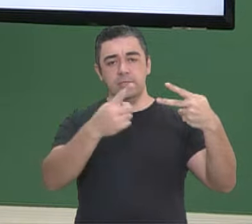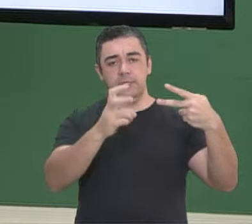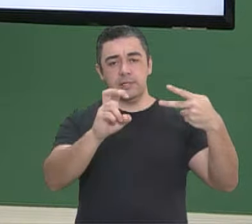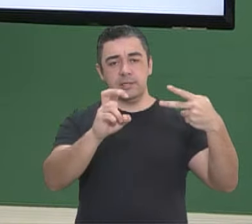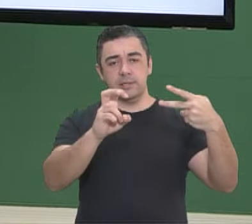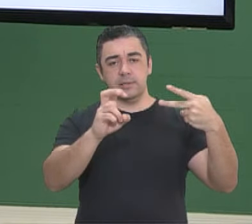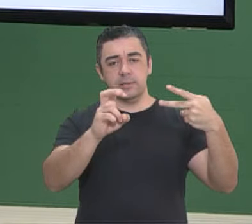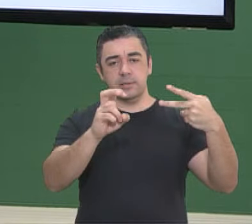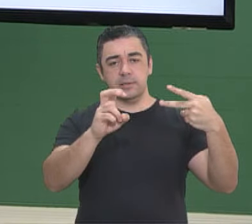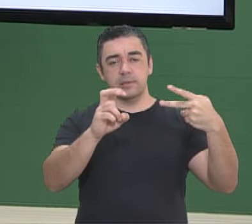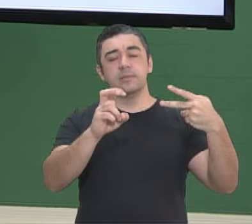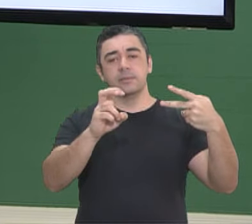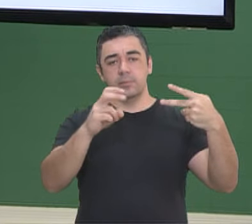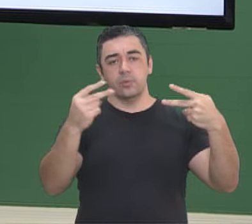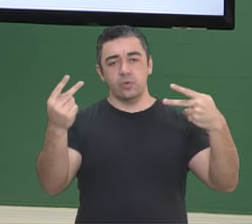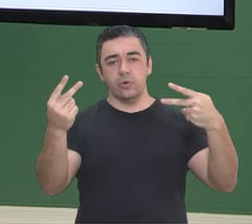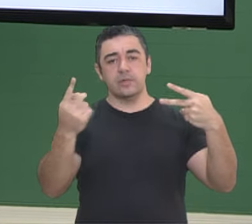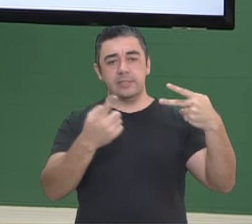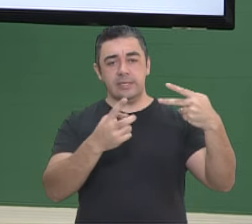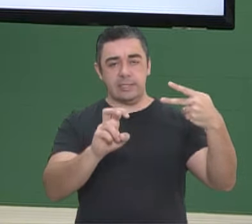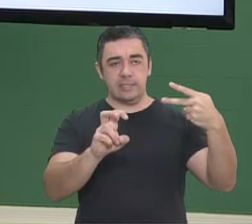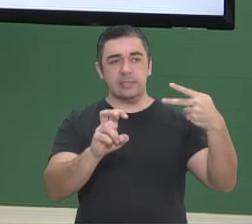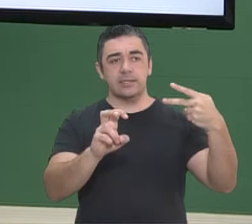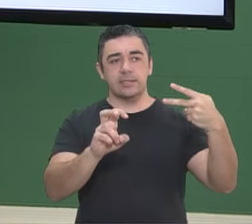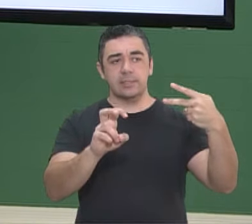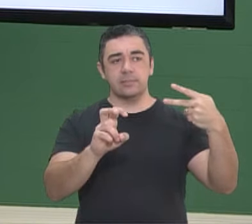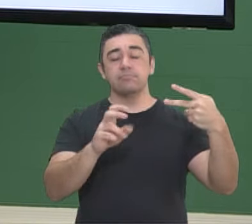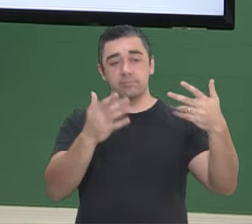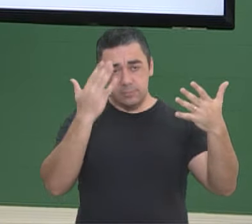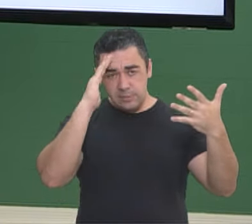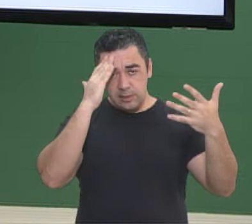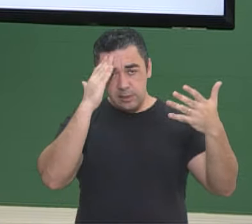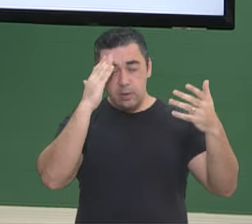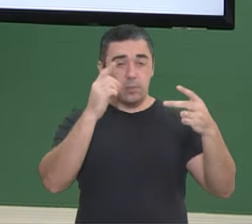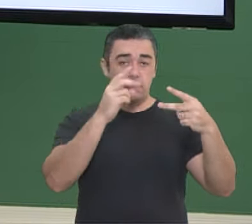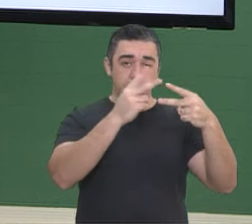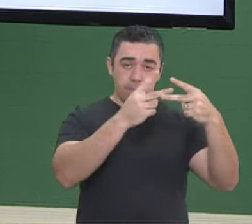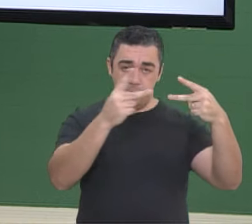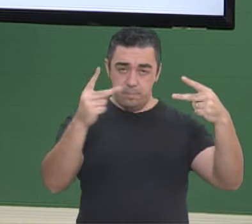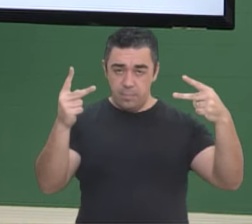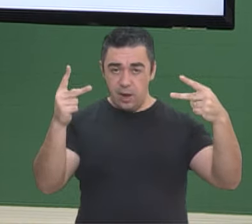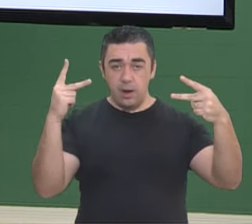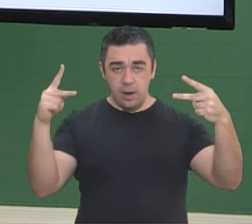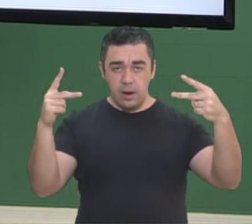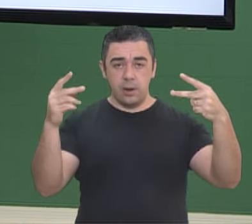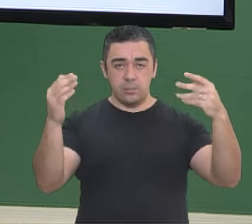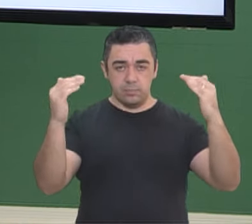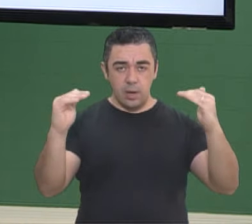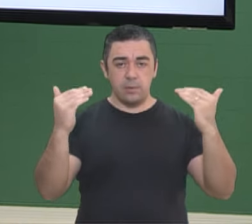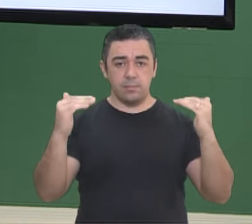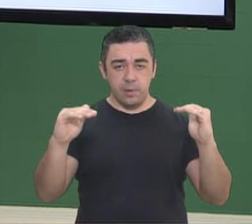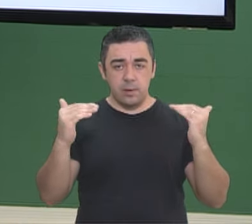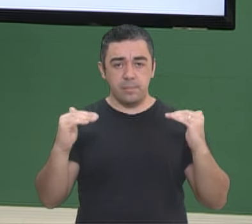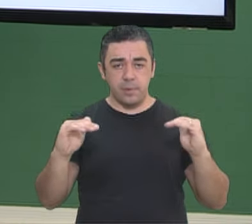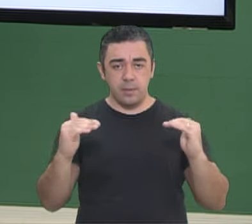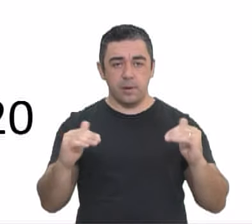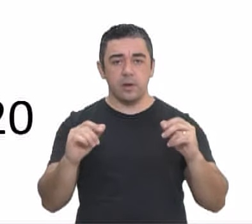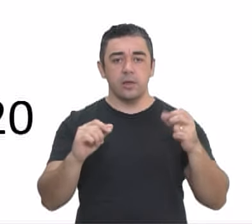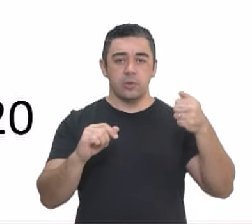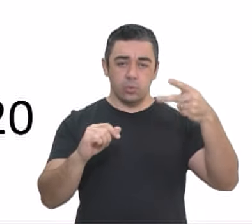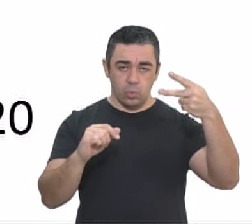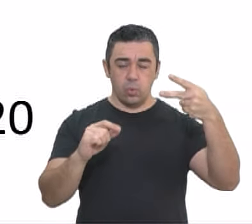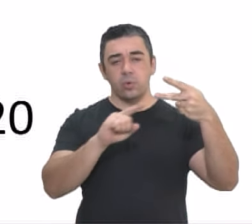30 dividido por 2 dá 15, ok? Então, nessa linha aqui, ó, eu tenho um número par e esse é ímpar. Então, eu vou dividir o 12, ó.